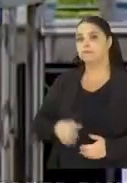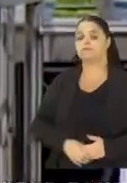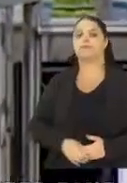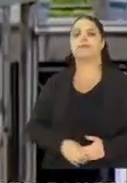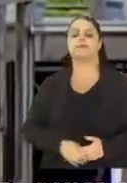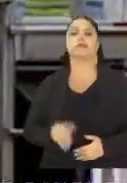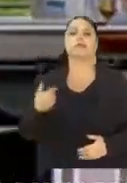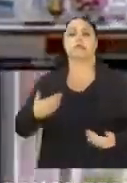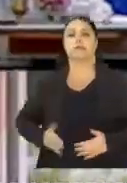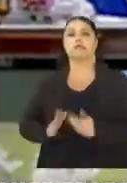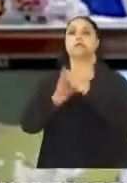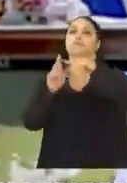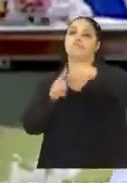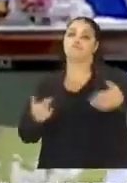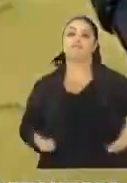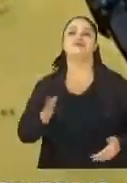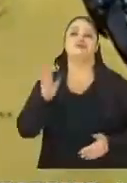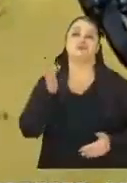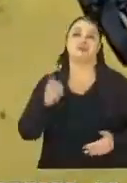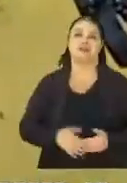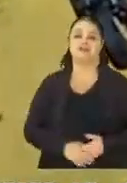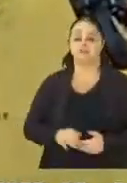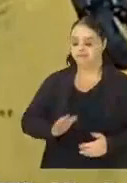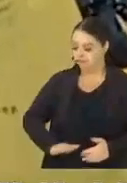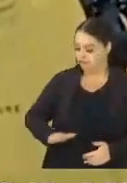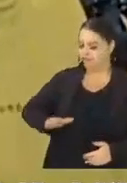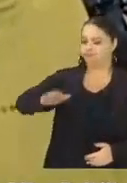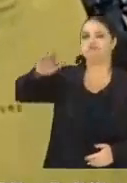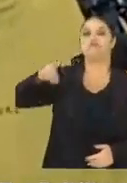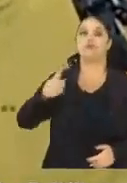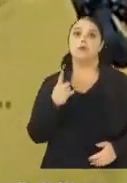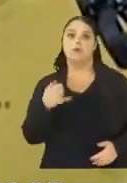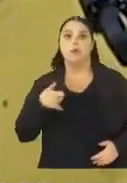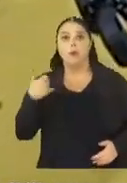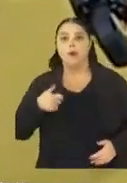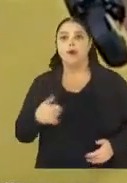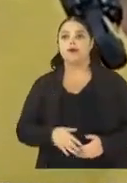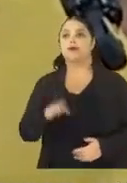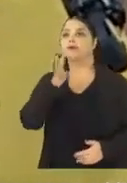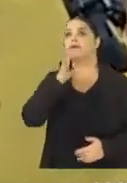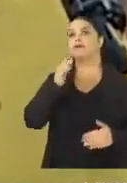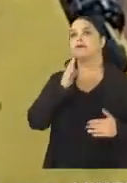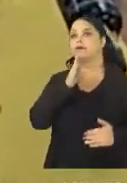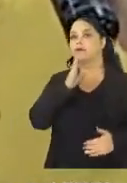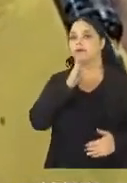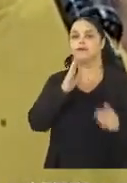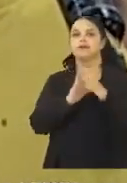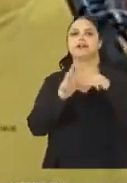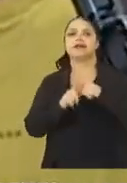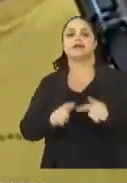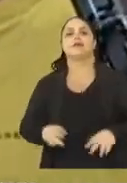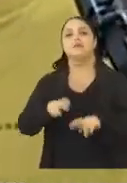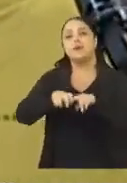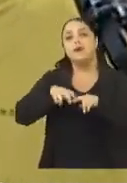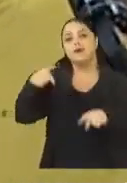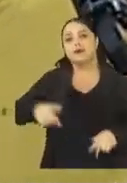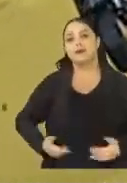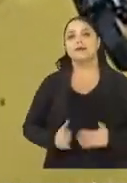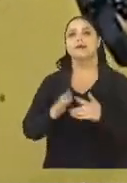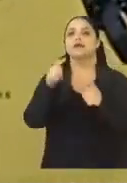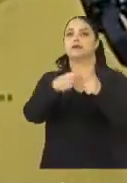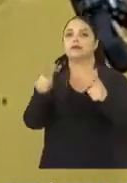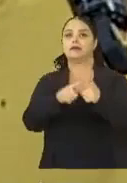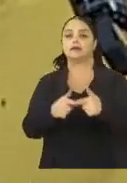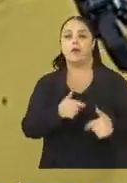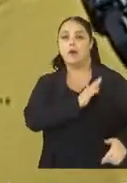na igreja um ano por conta dele porque ele nasceu com